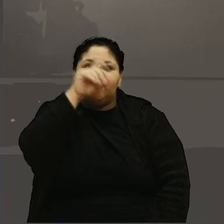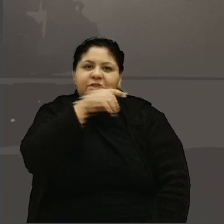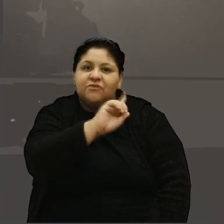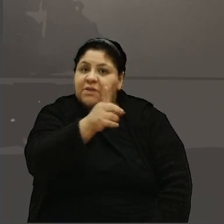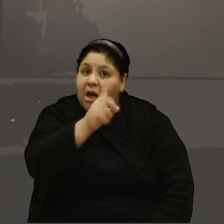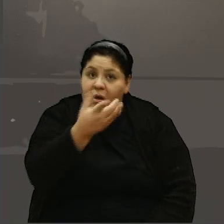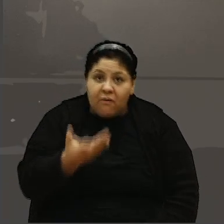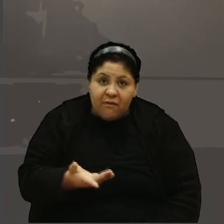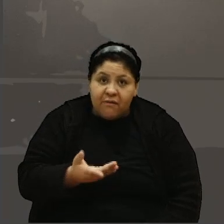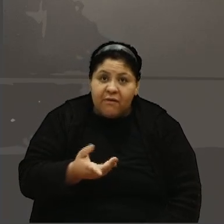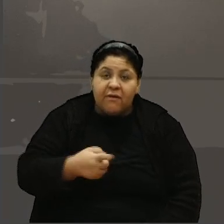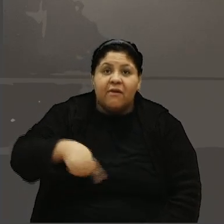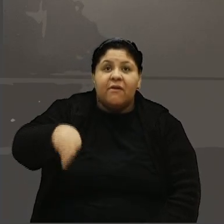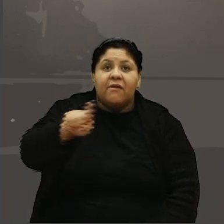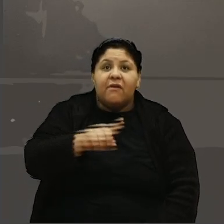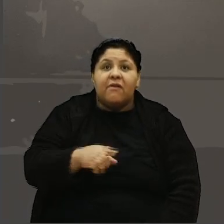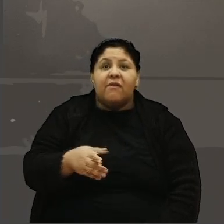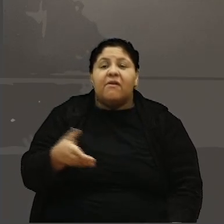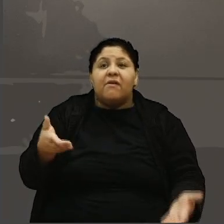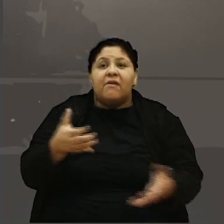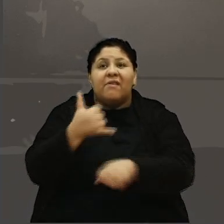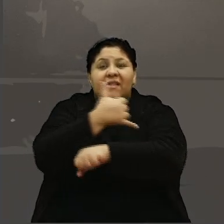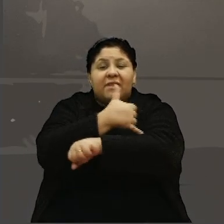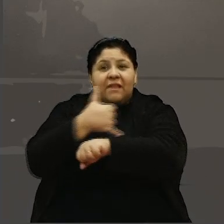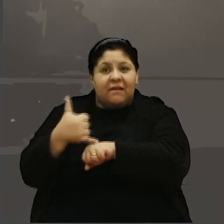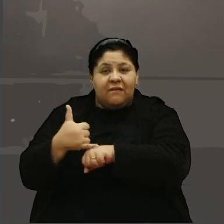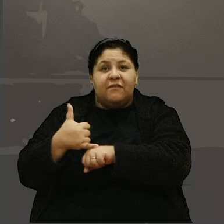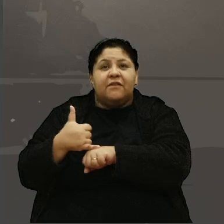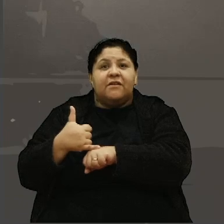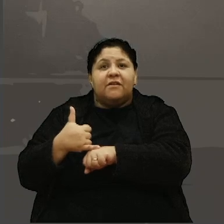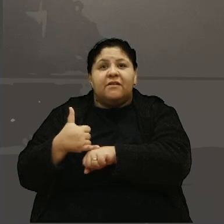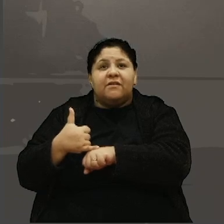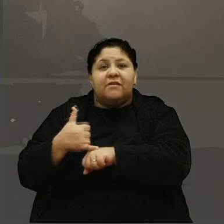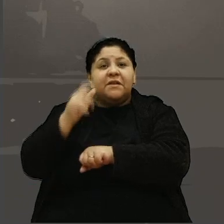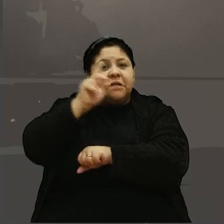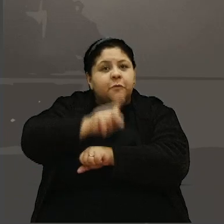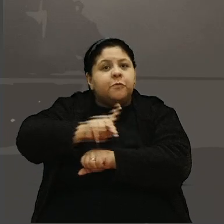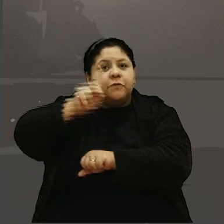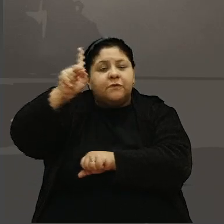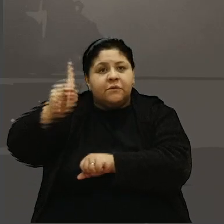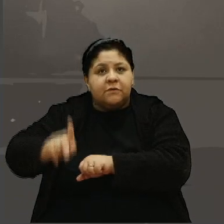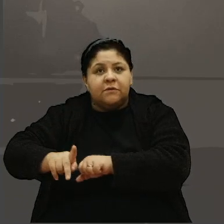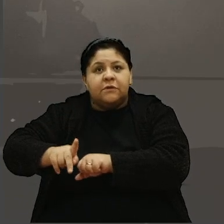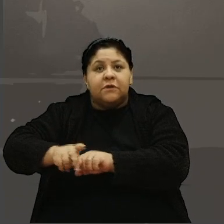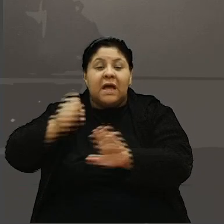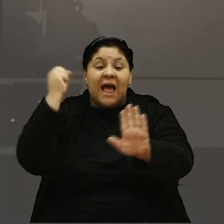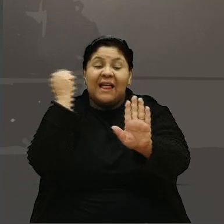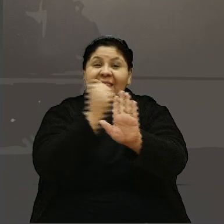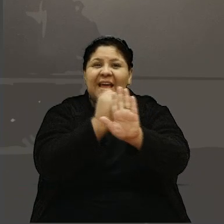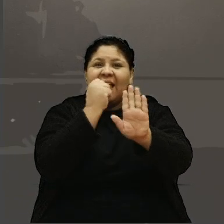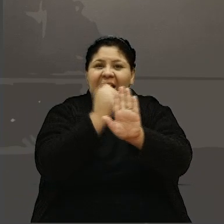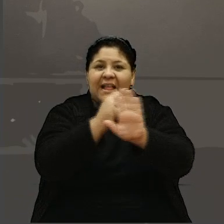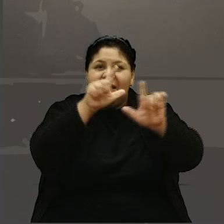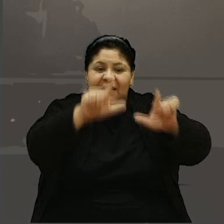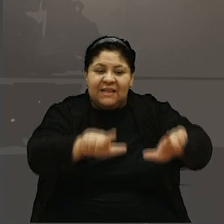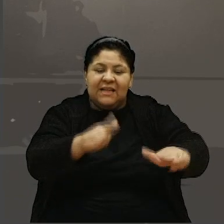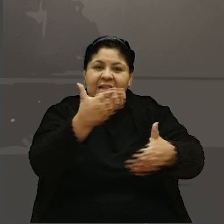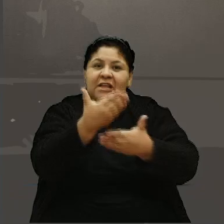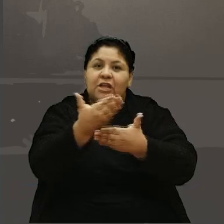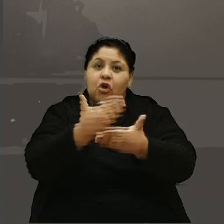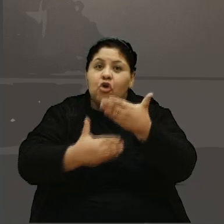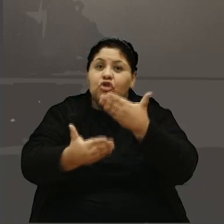Não. E, gente, a gente recém passou por um episódio com uma professora atacada em sala de aula e que todos